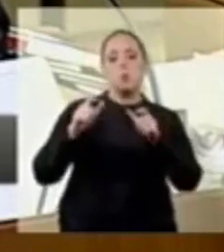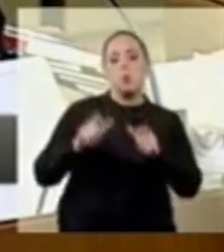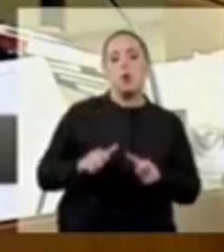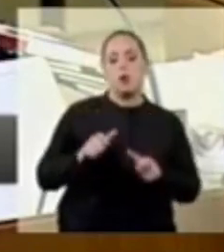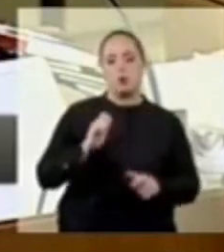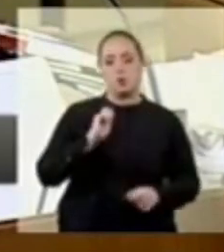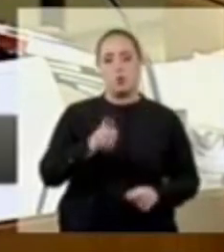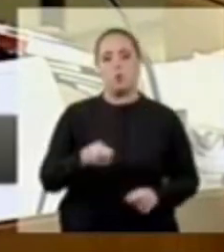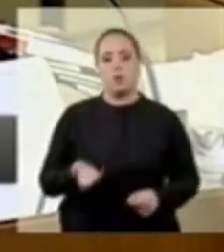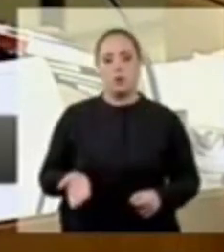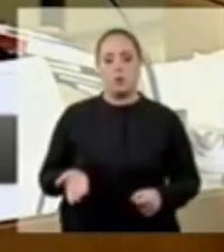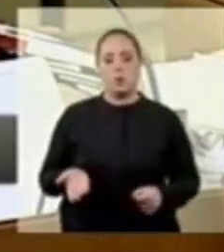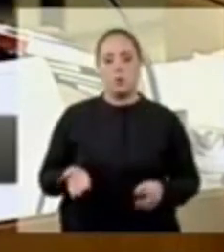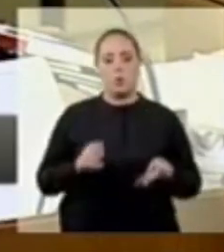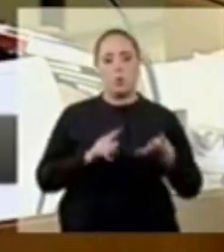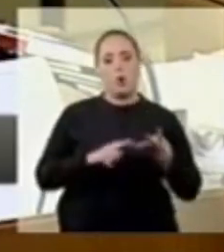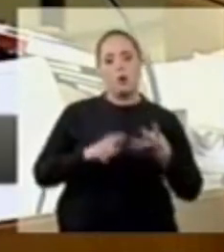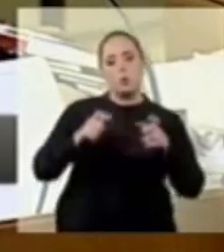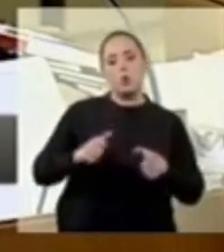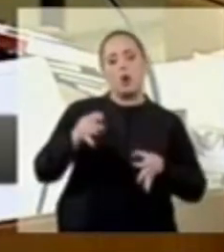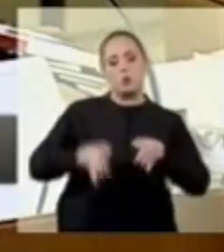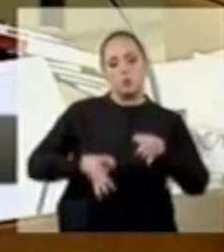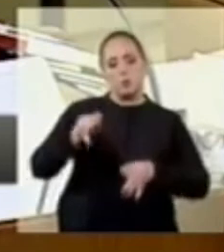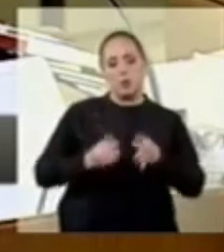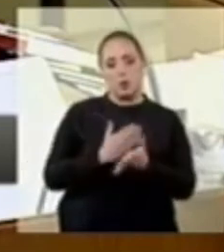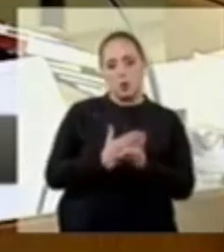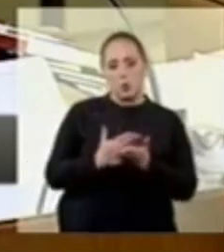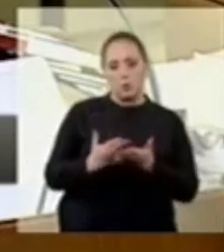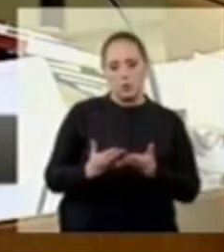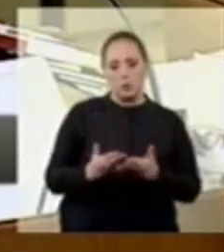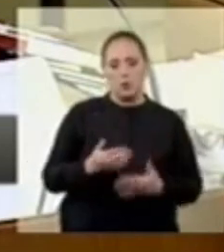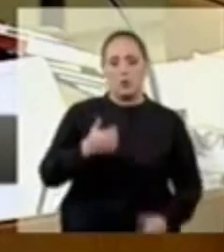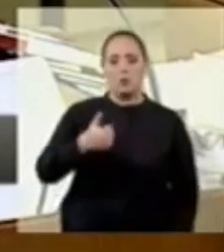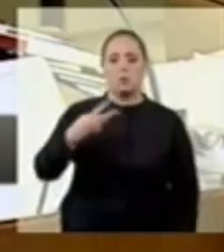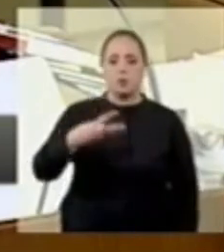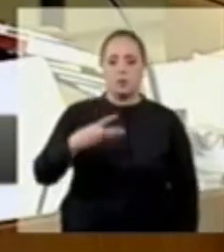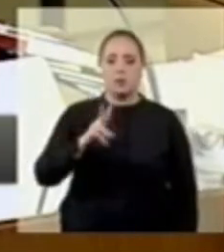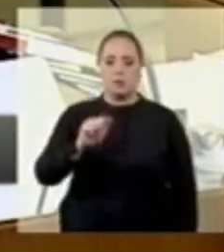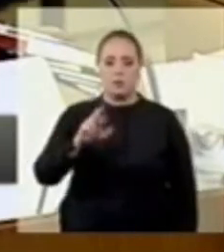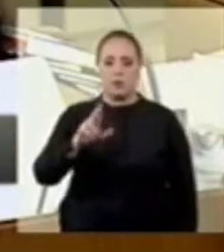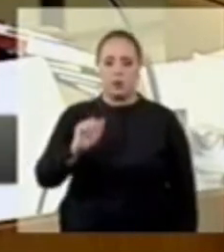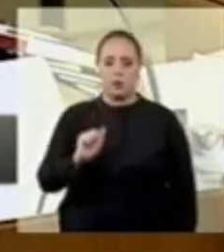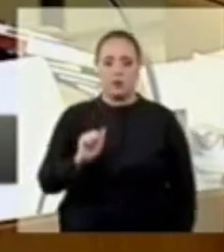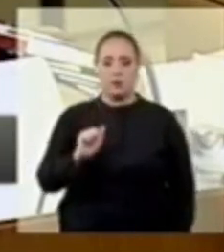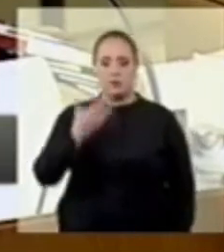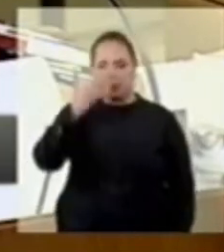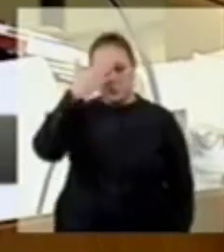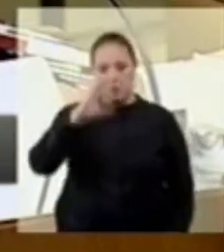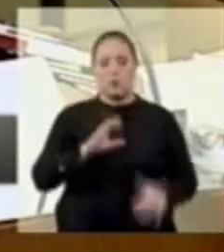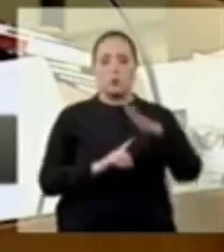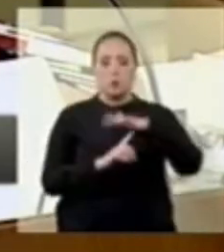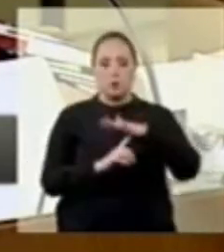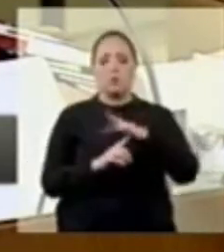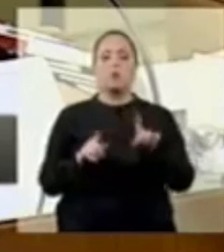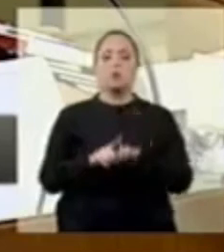quarta instância do julgamento que se iniciou na 13ª vara criminal de curitiba e passou pelo tribunal regional